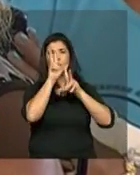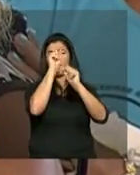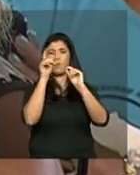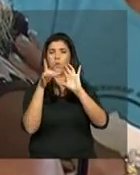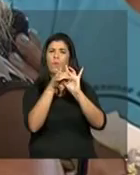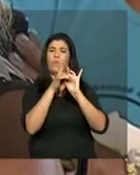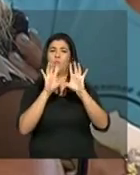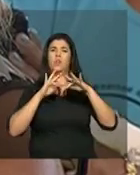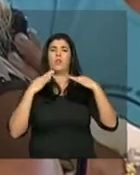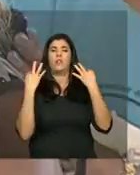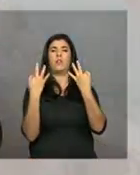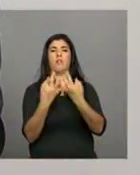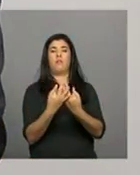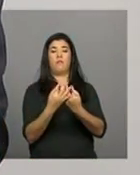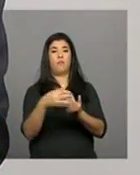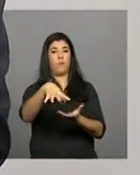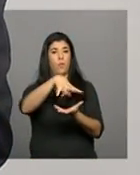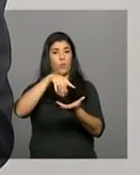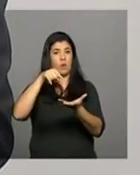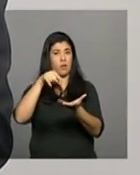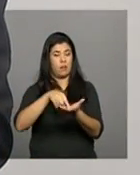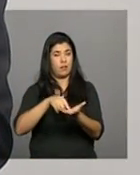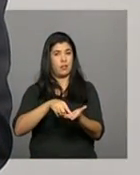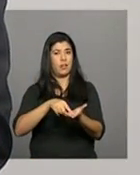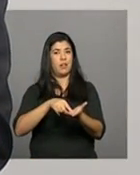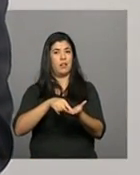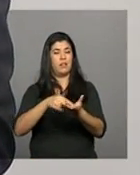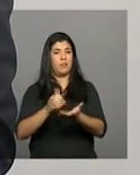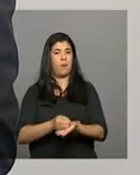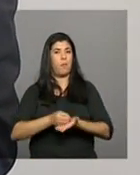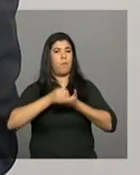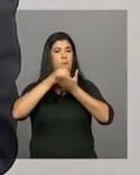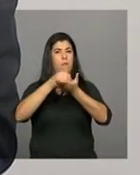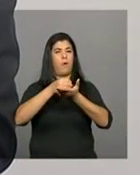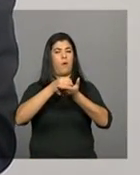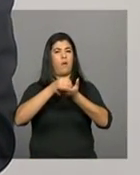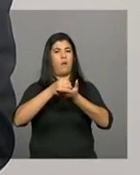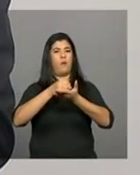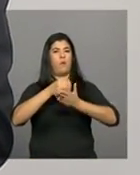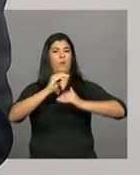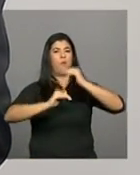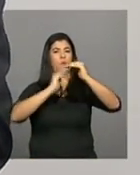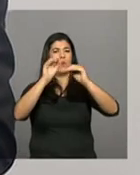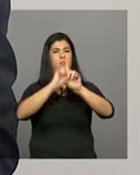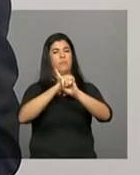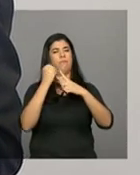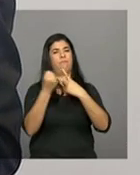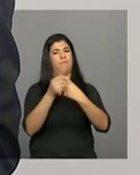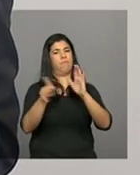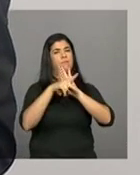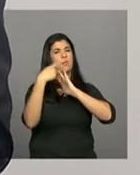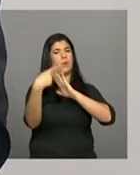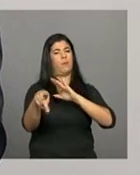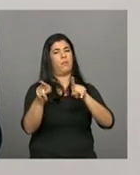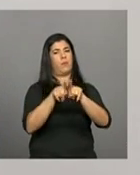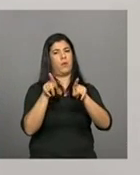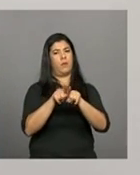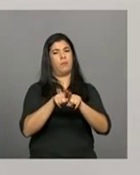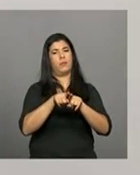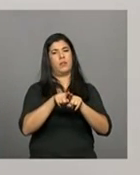a célula maior que sustenta o tecido social e, por que não dizer, a própria